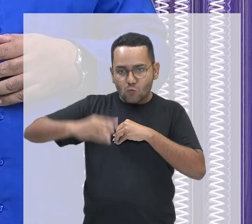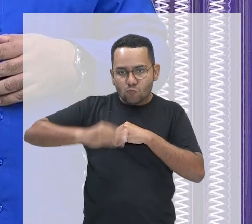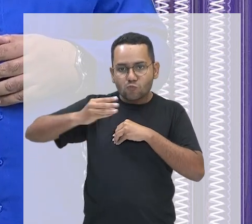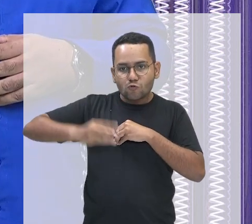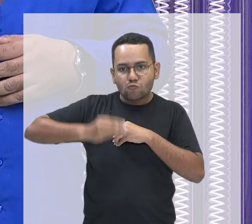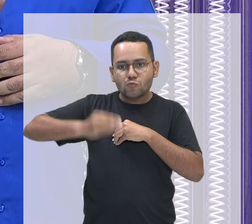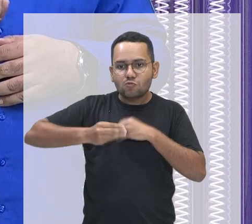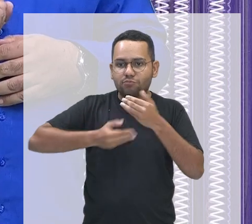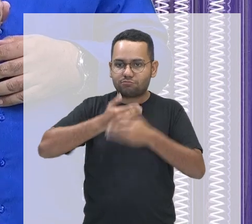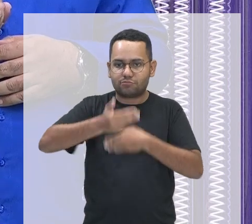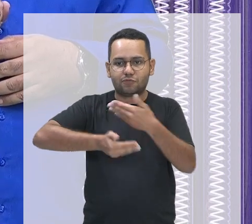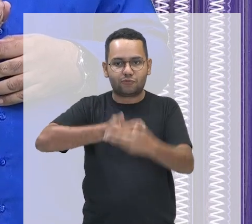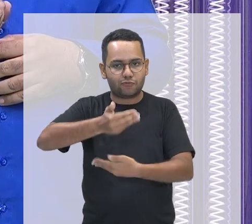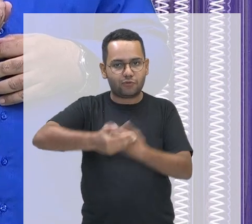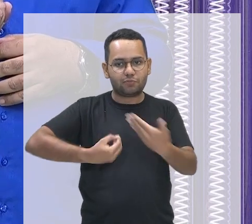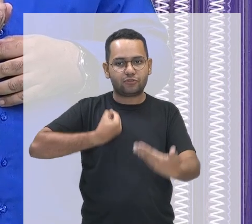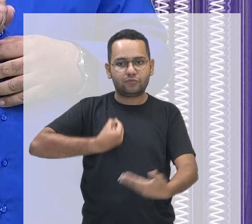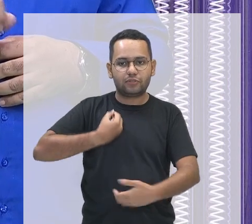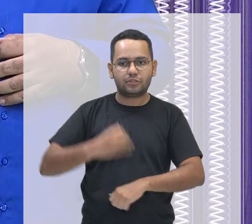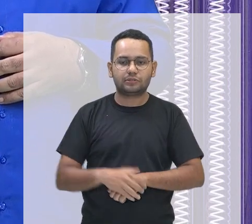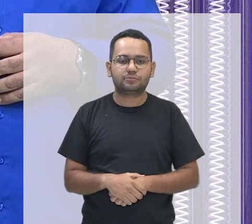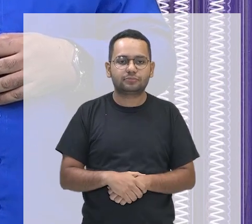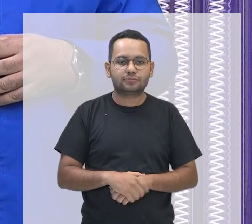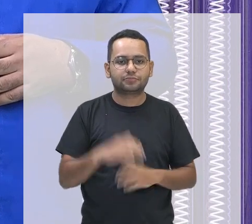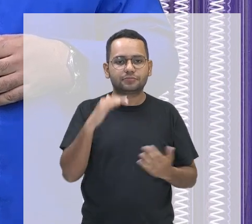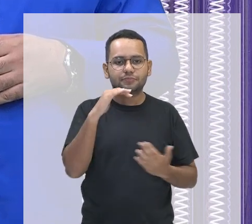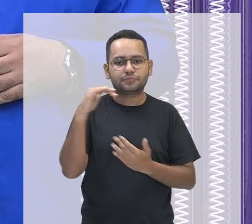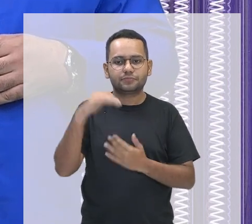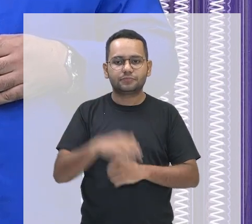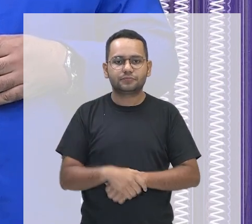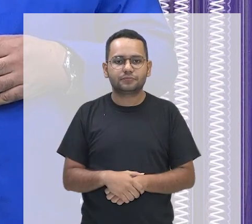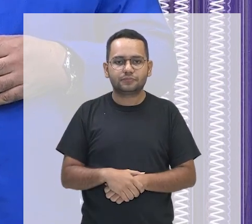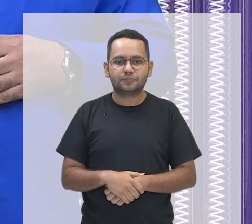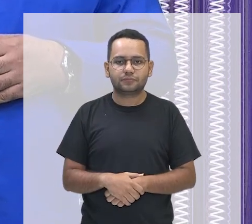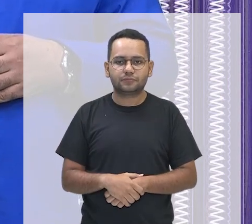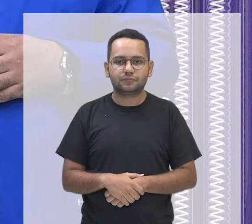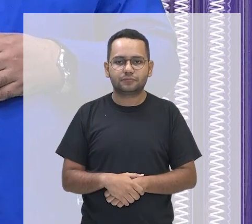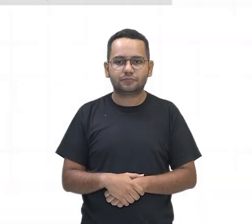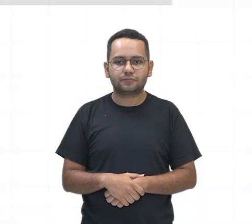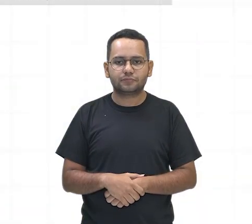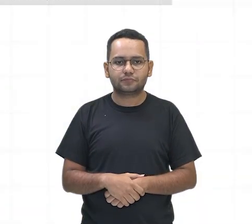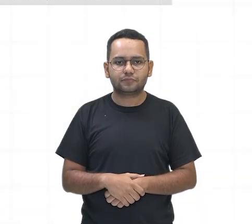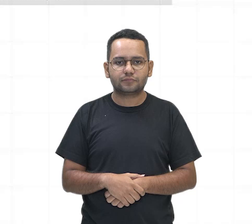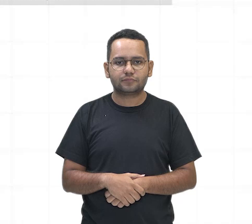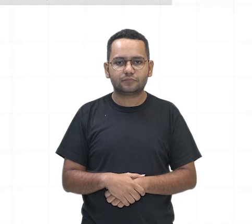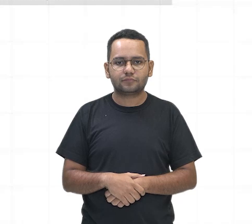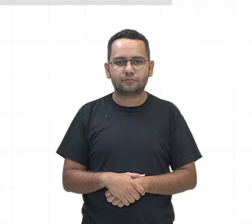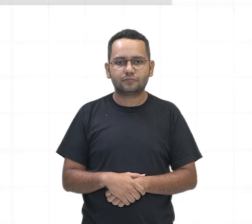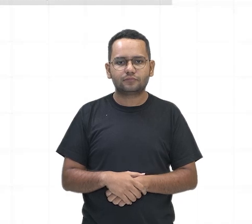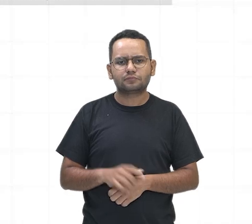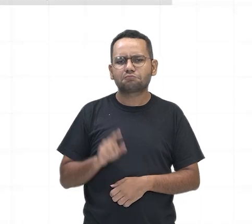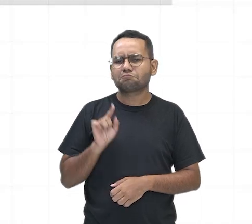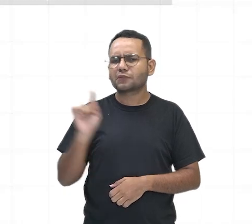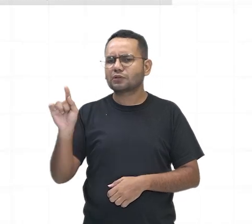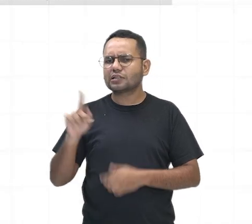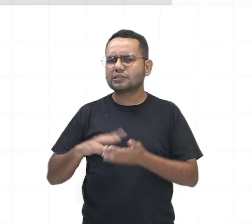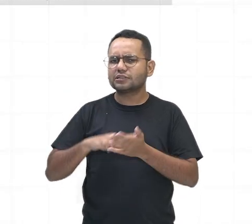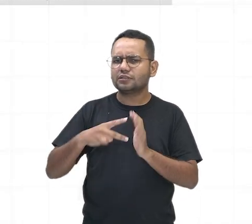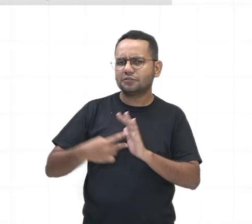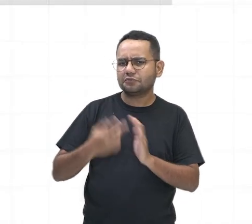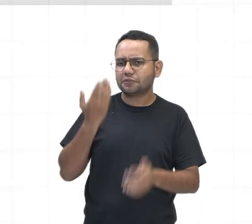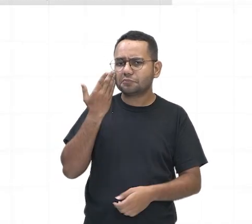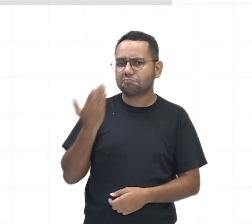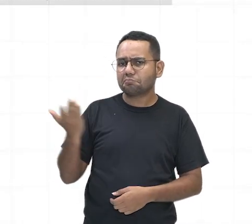outra palavra muito importante na aula de hoje, o que são princípios. Olha aí que